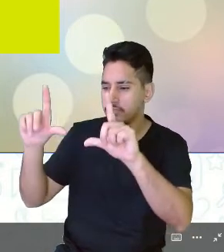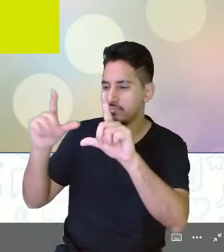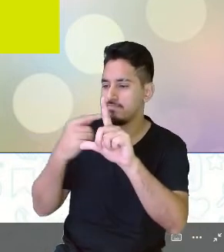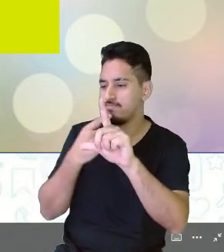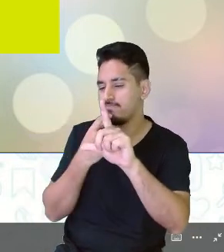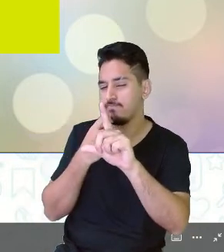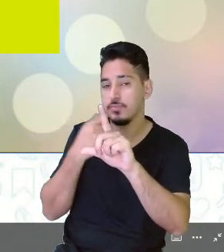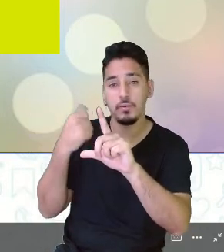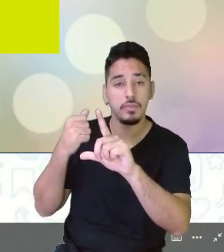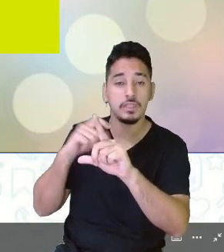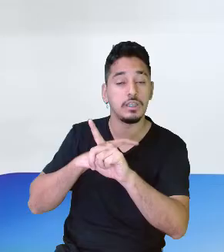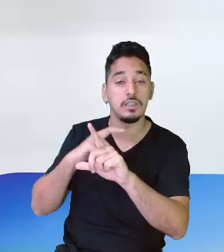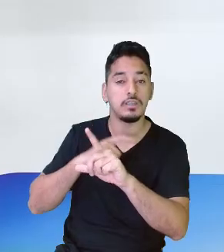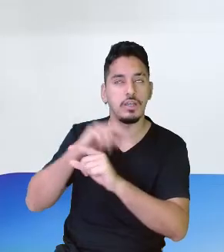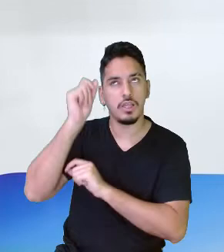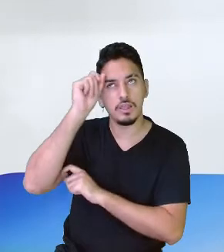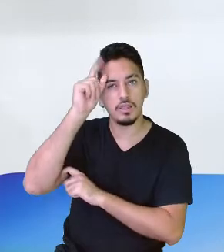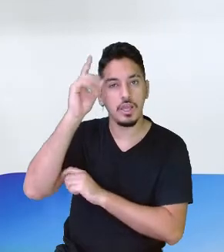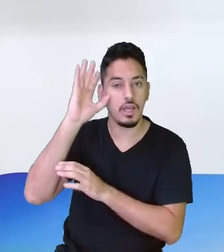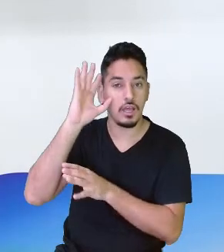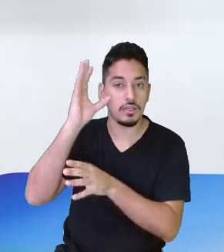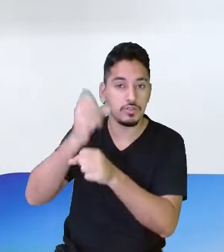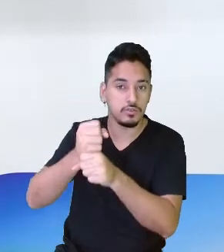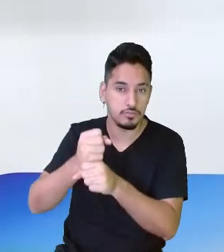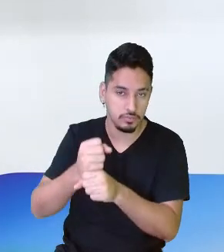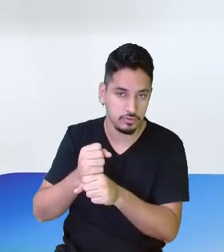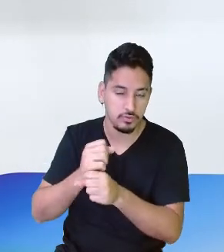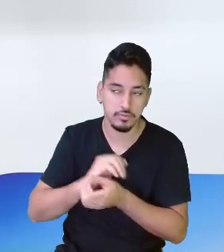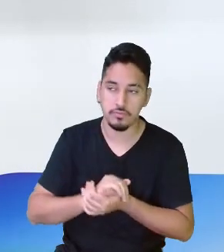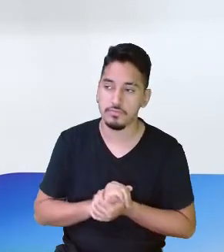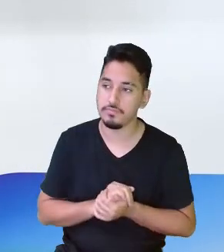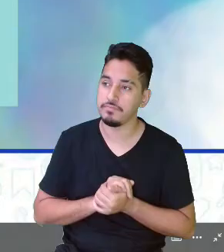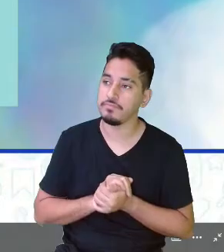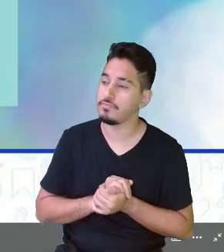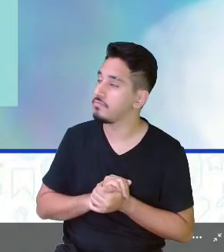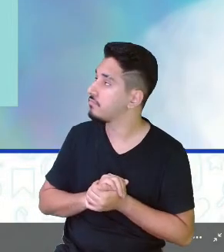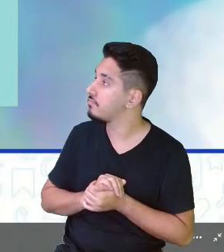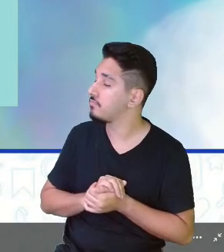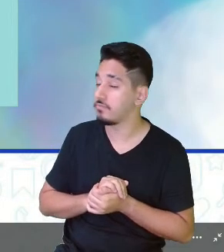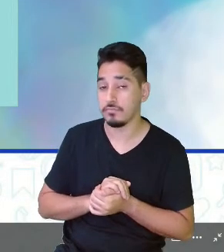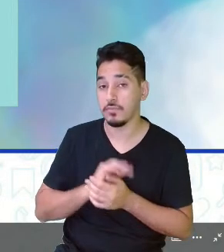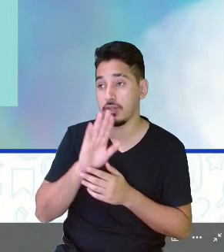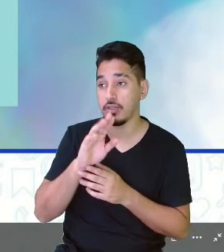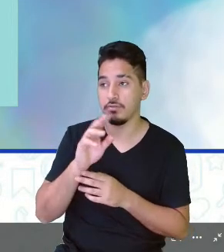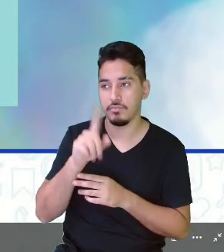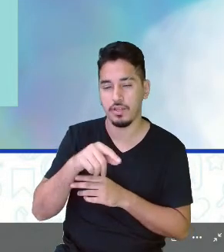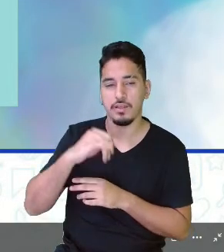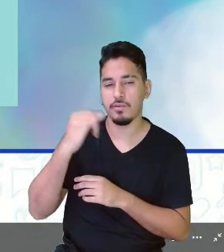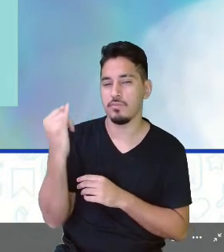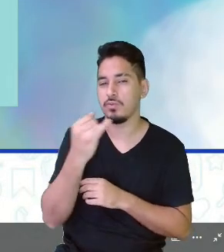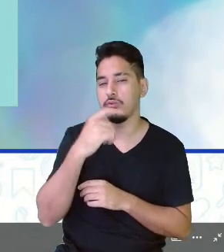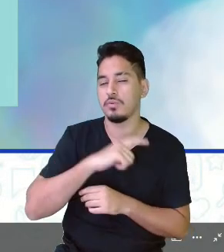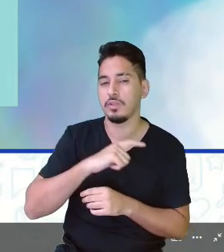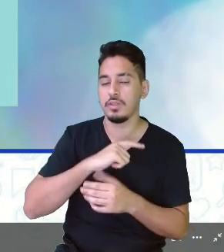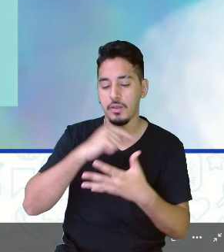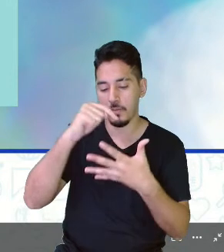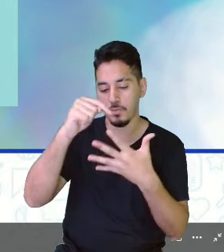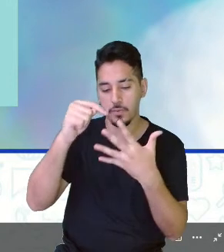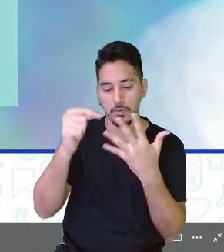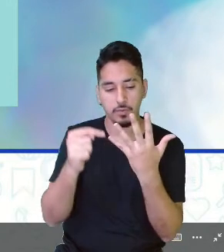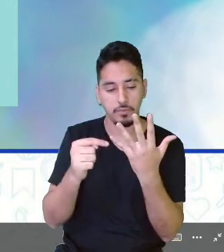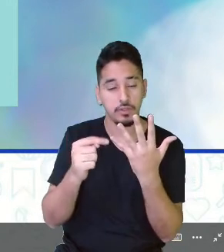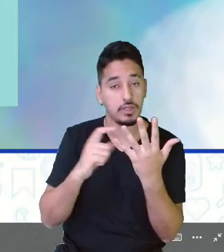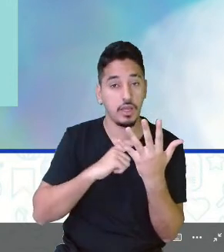ideia resumida do autor do meme. Tá? E aí, ó, eles são importantes porque constituem o quê? Uma forma